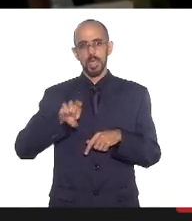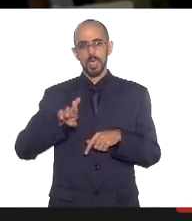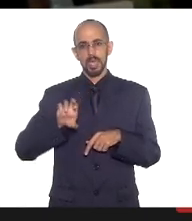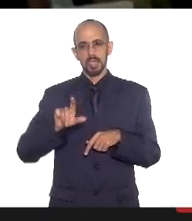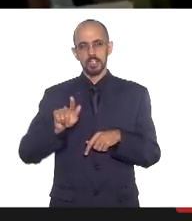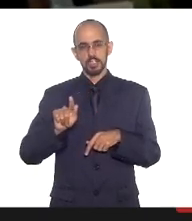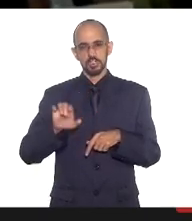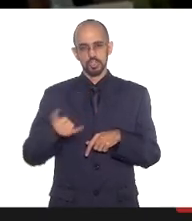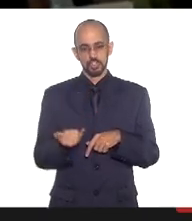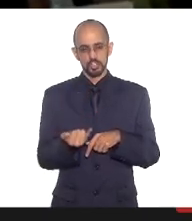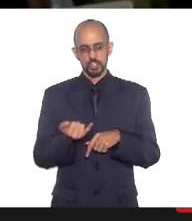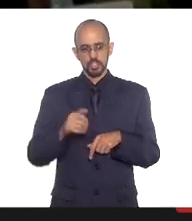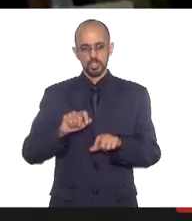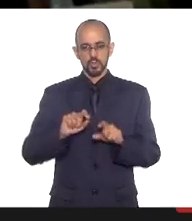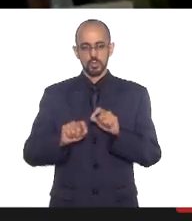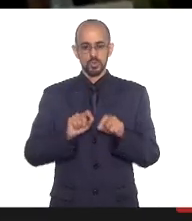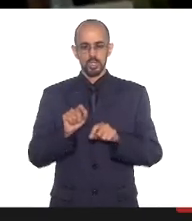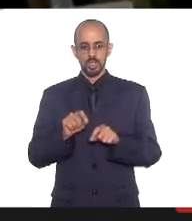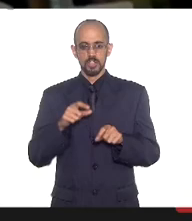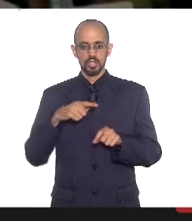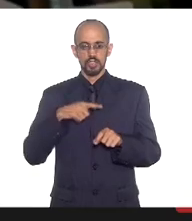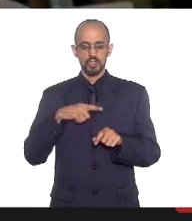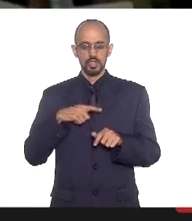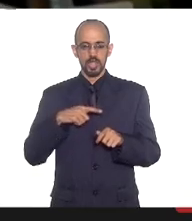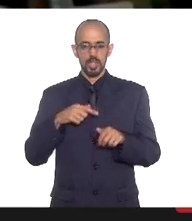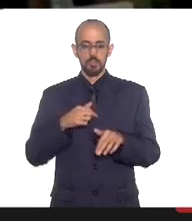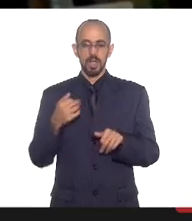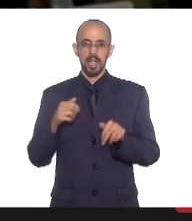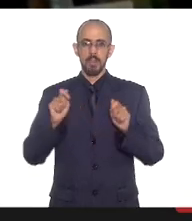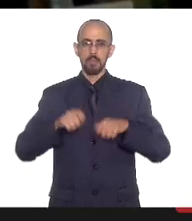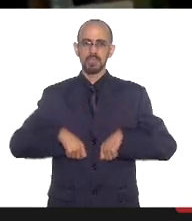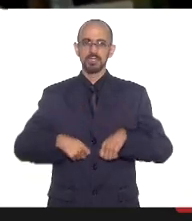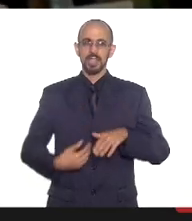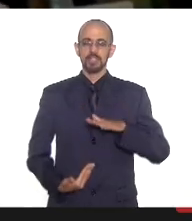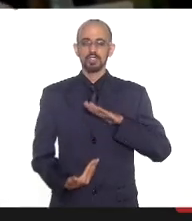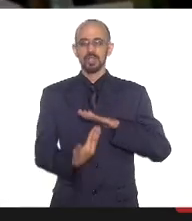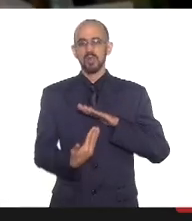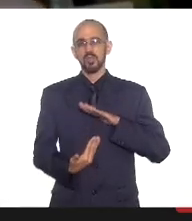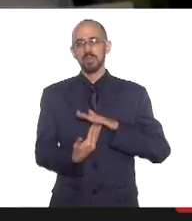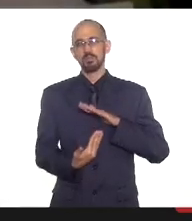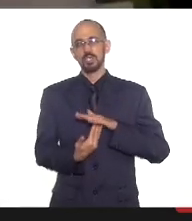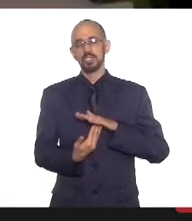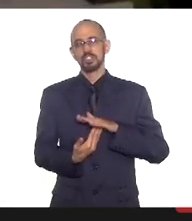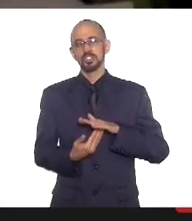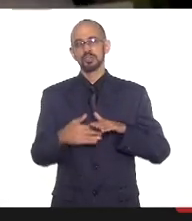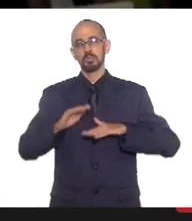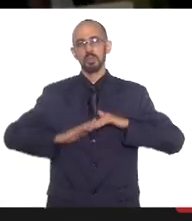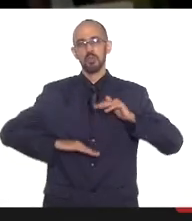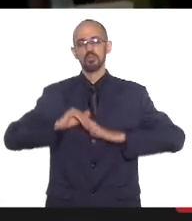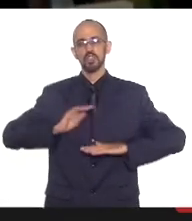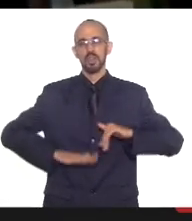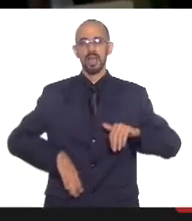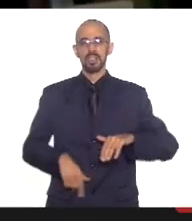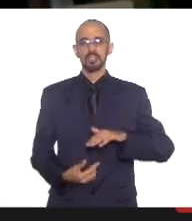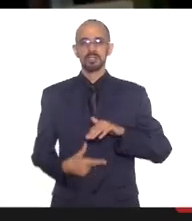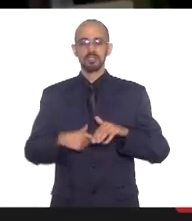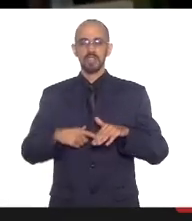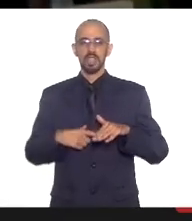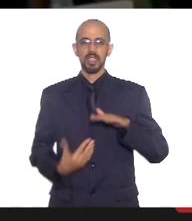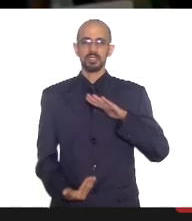temos uma capacidade instalada que limitada não estamos acostumados com isso militares nós temos Profissionais que são limitados